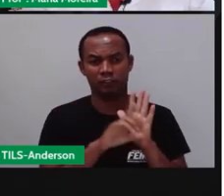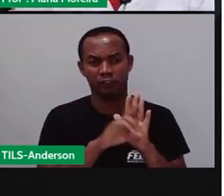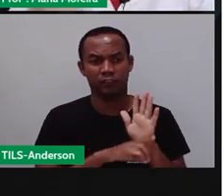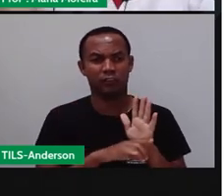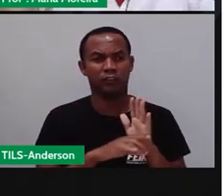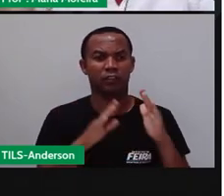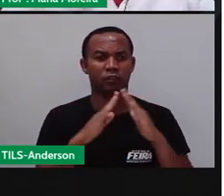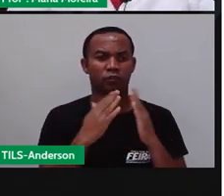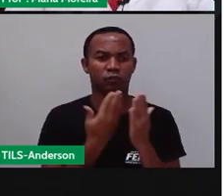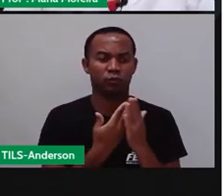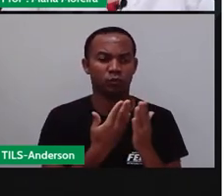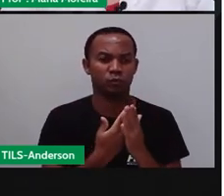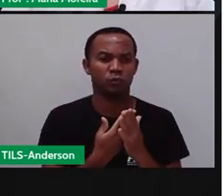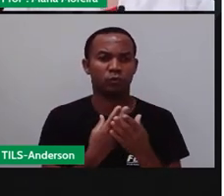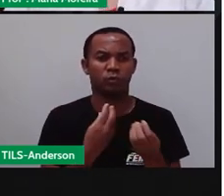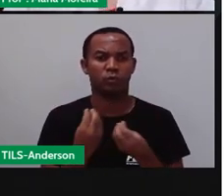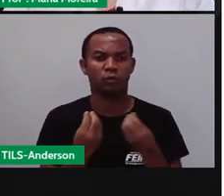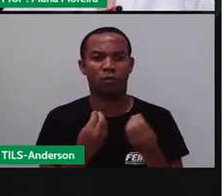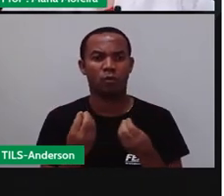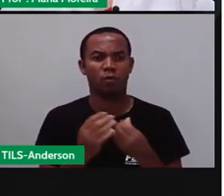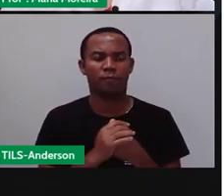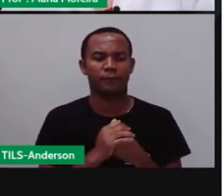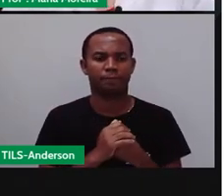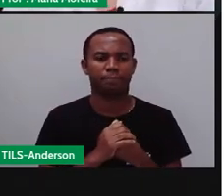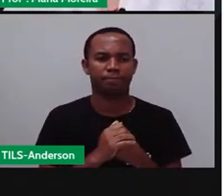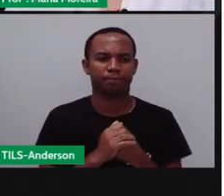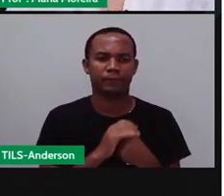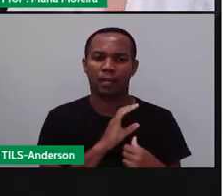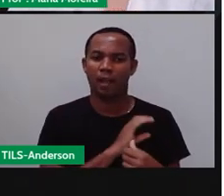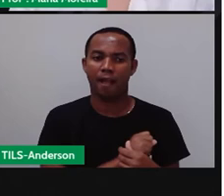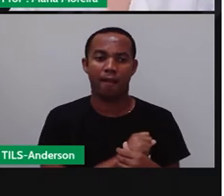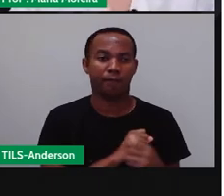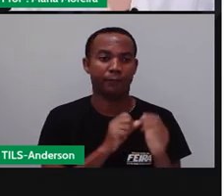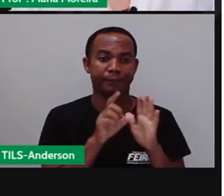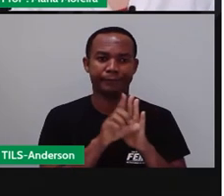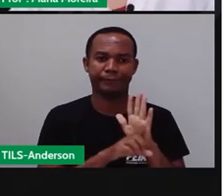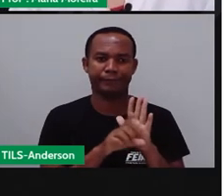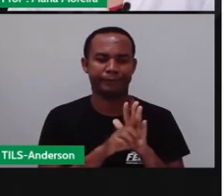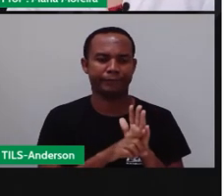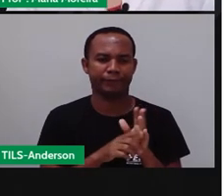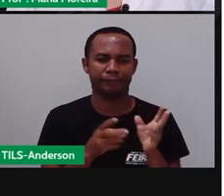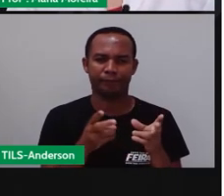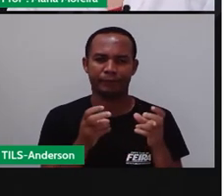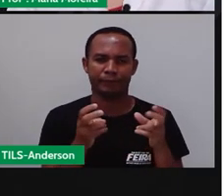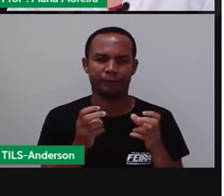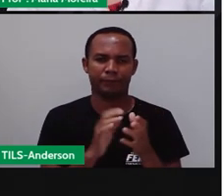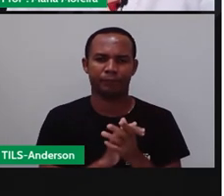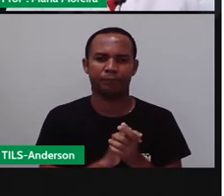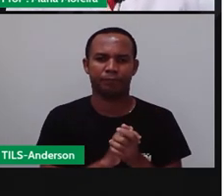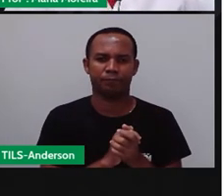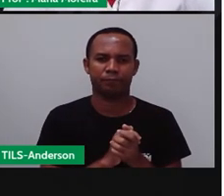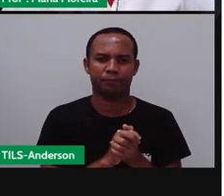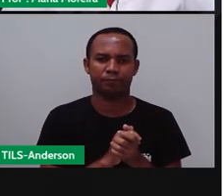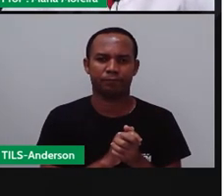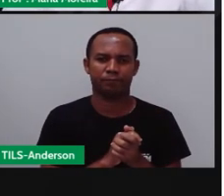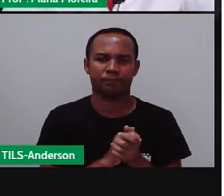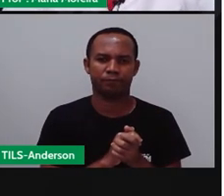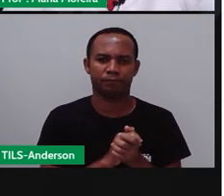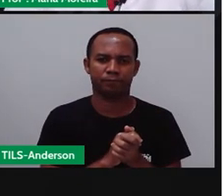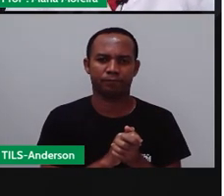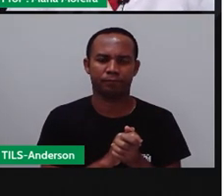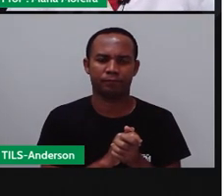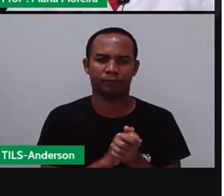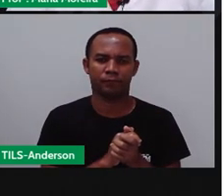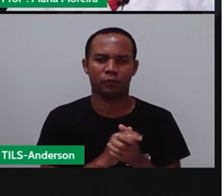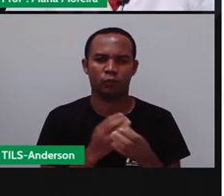das aulas e a listinha da rotina. Realmente, eu amo listas. Percebi fazendo essa aula. Lista